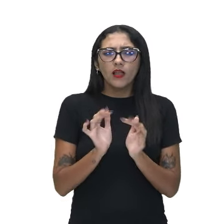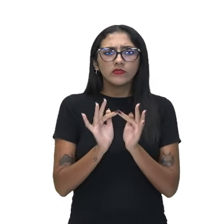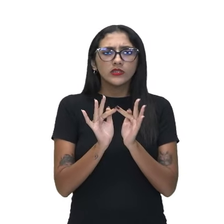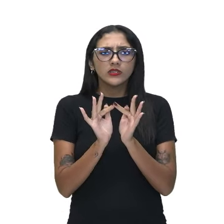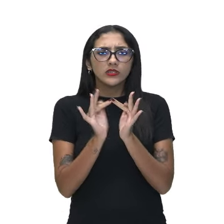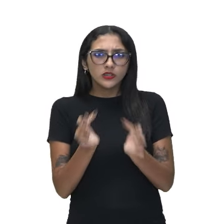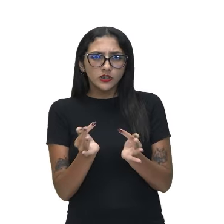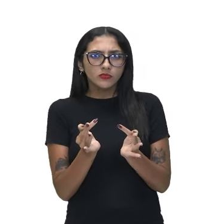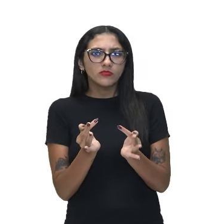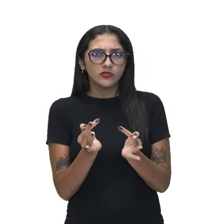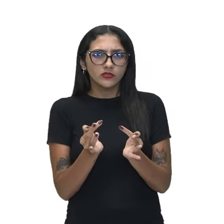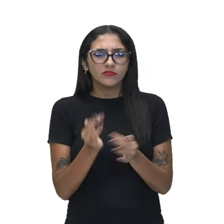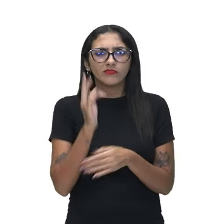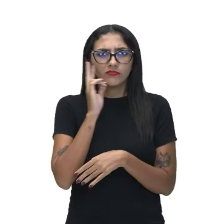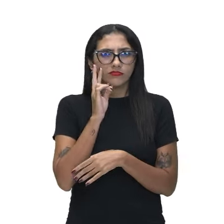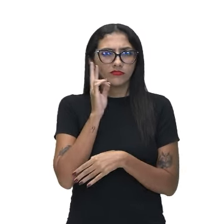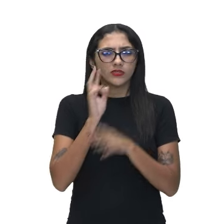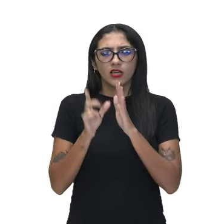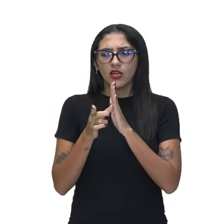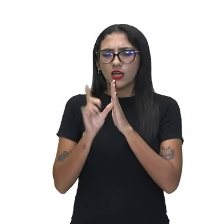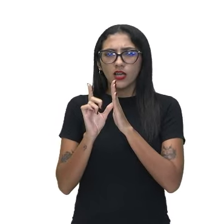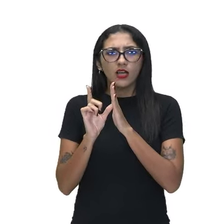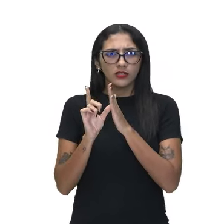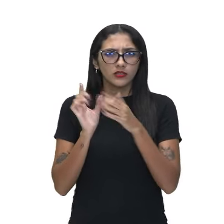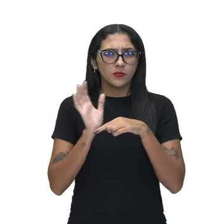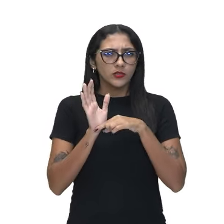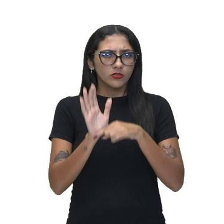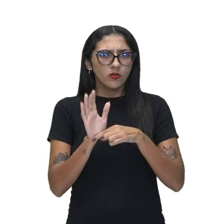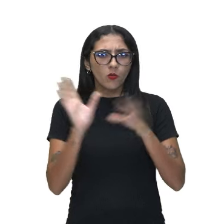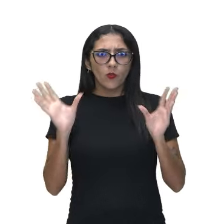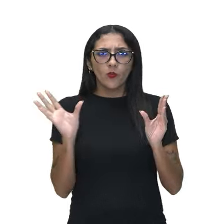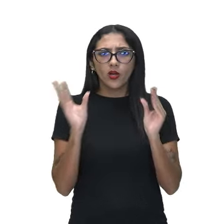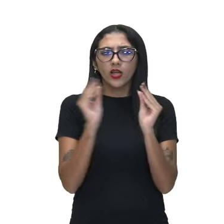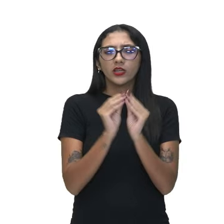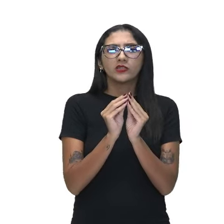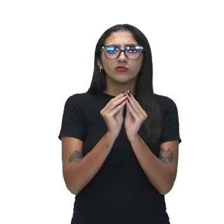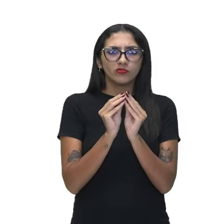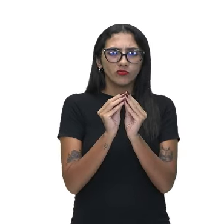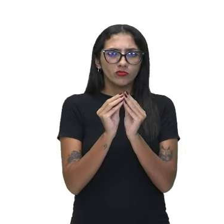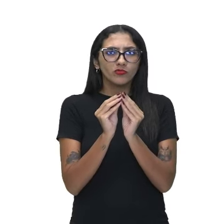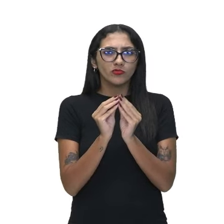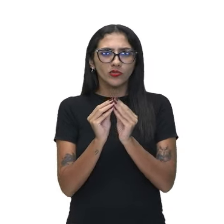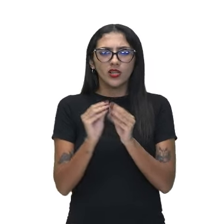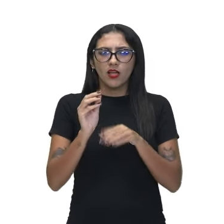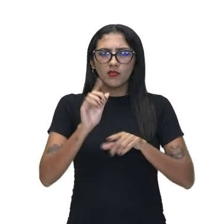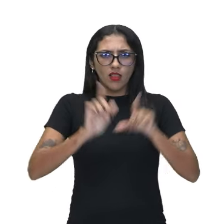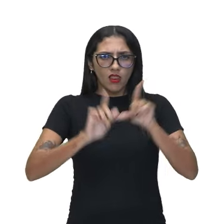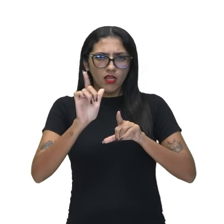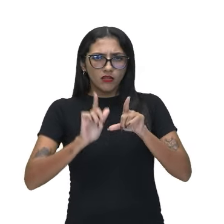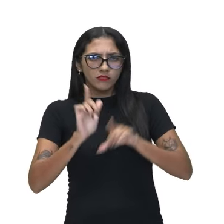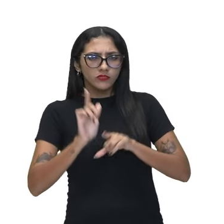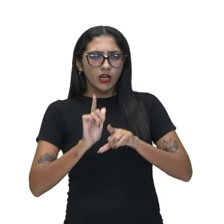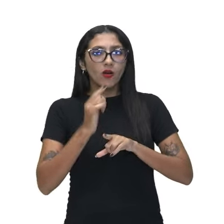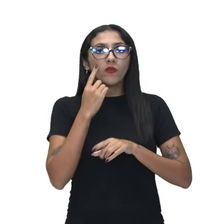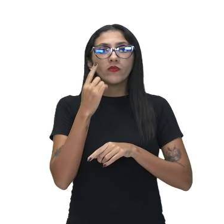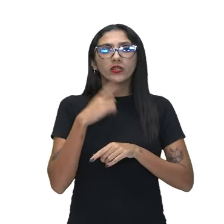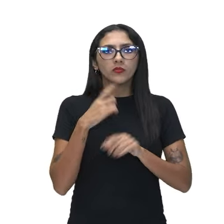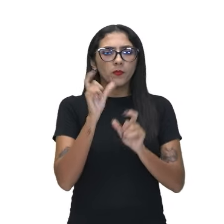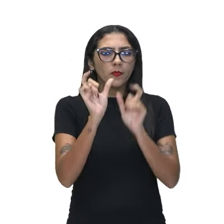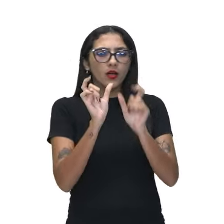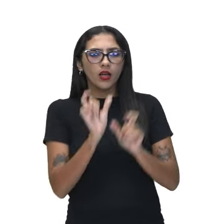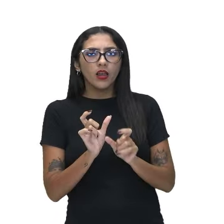vimos lá na abertura com o nosso resumo de capítulo de novela, né? Tinha ali sentenças